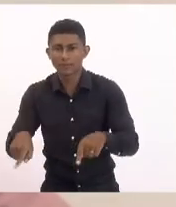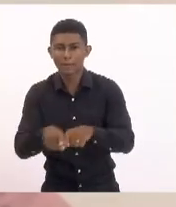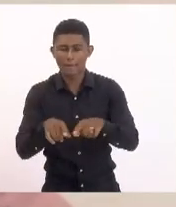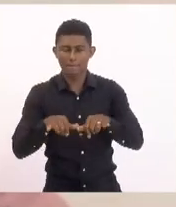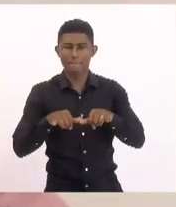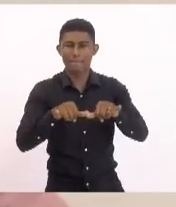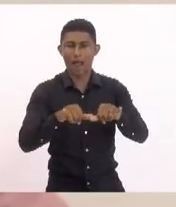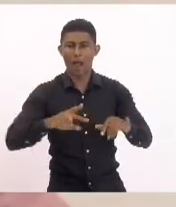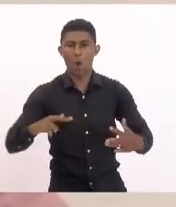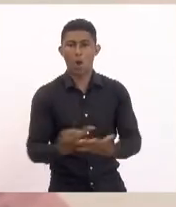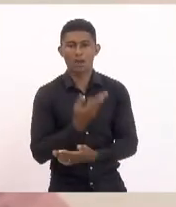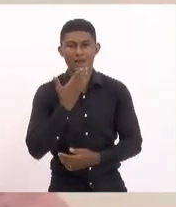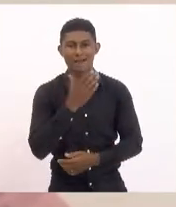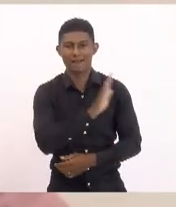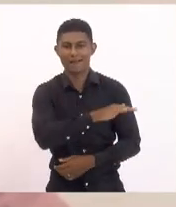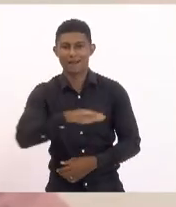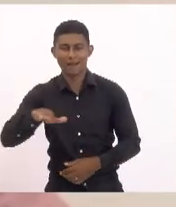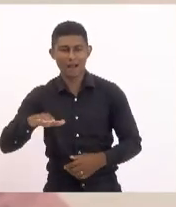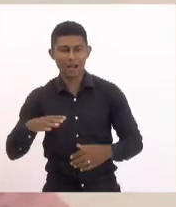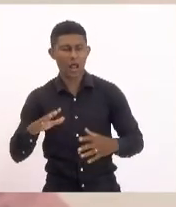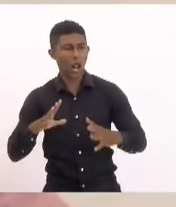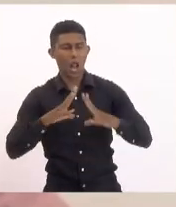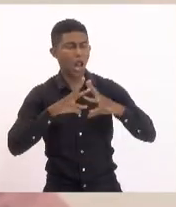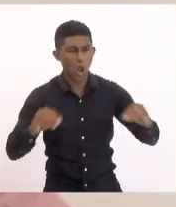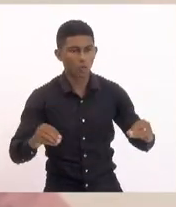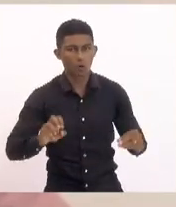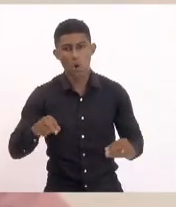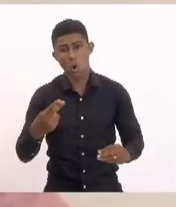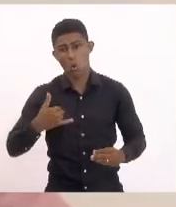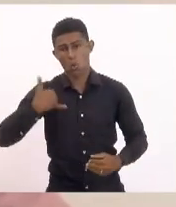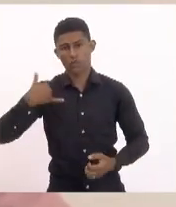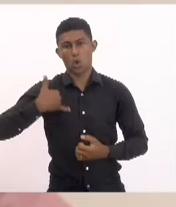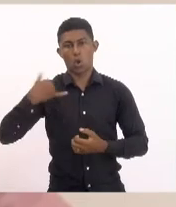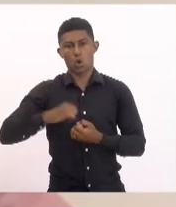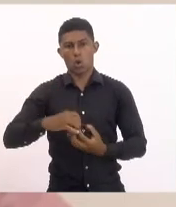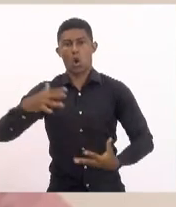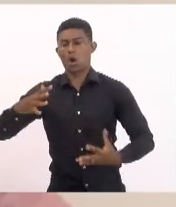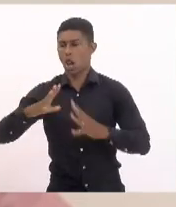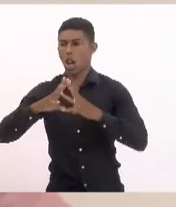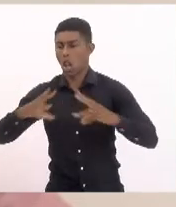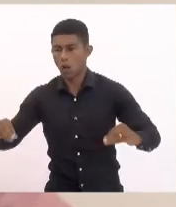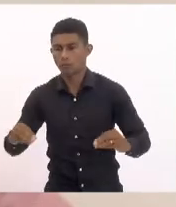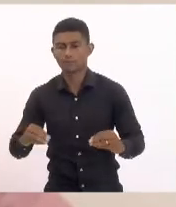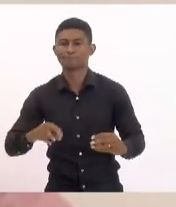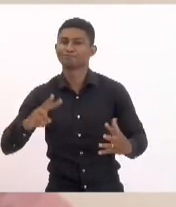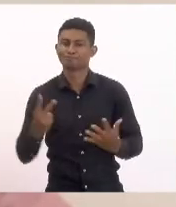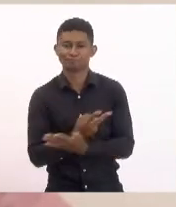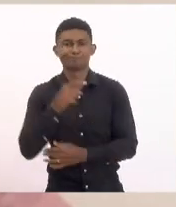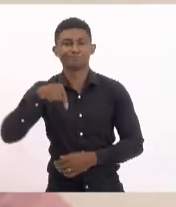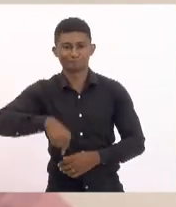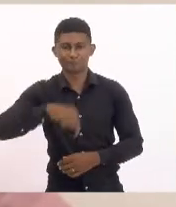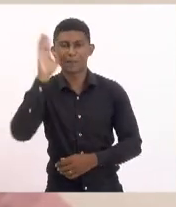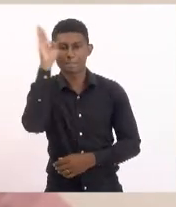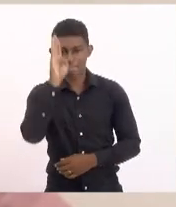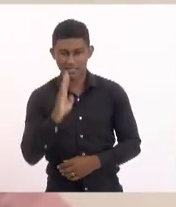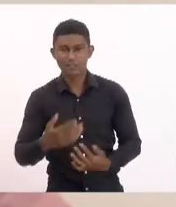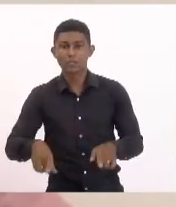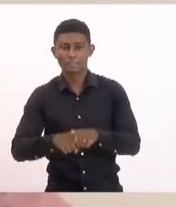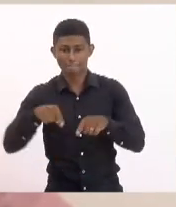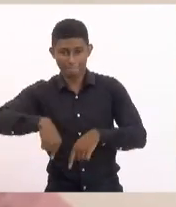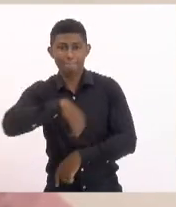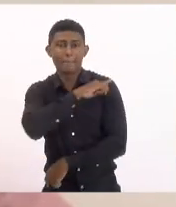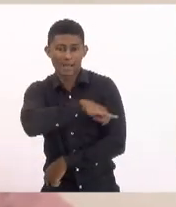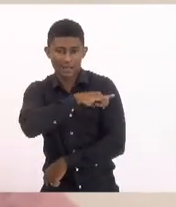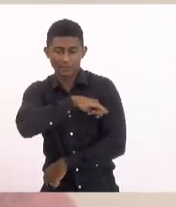cada minuto, tem uma criança, um idoso, desaparecendo no nosso país e no nosso estado, que aí ocupa o